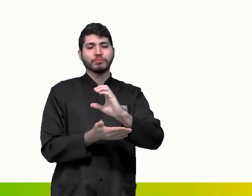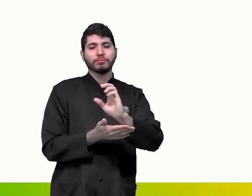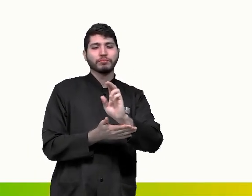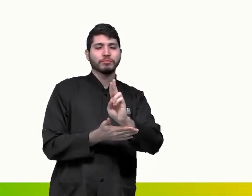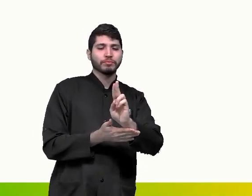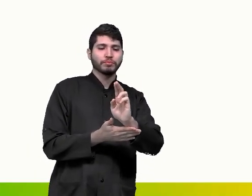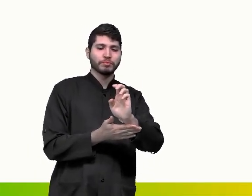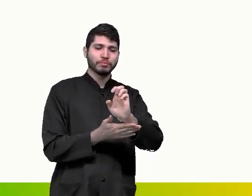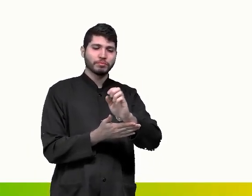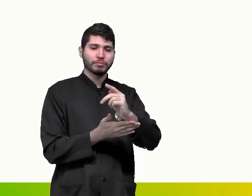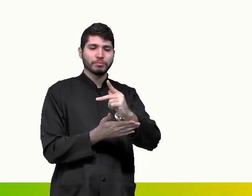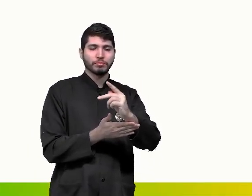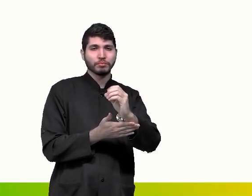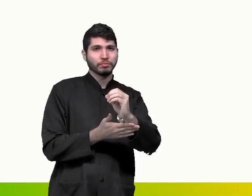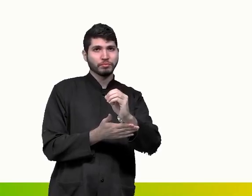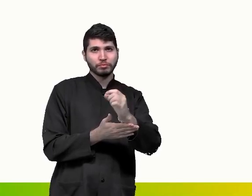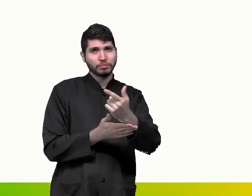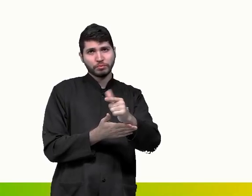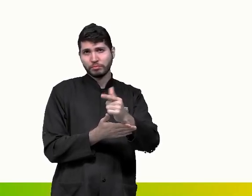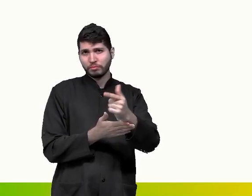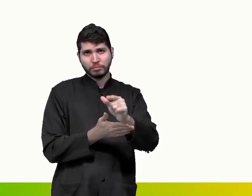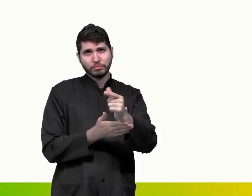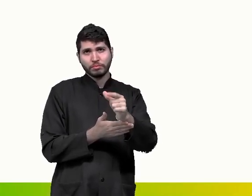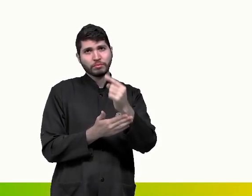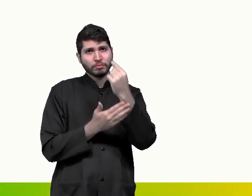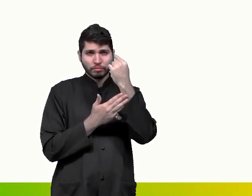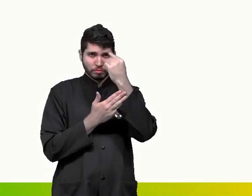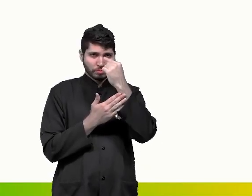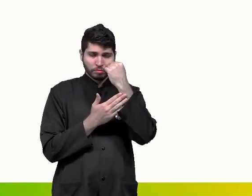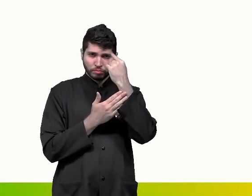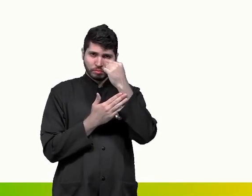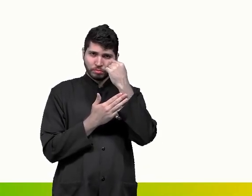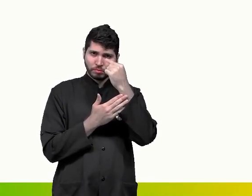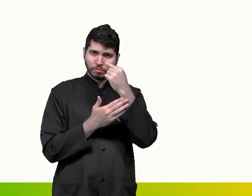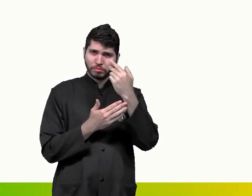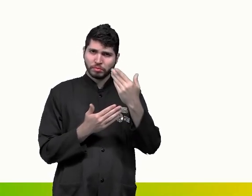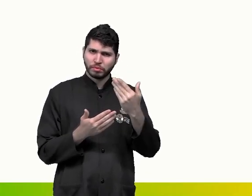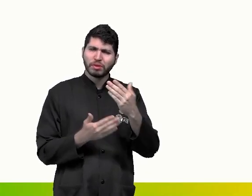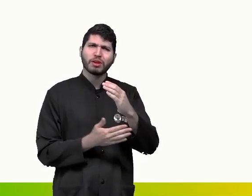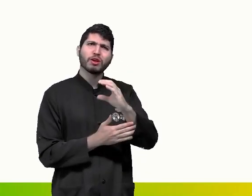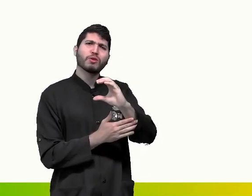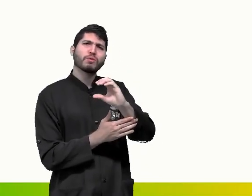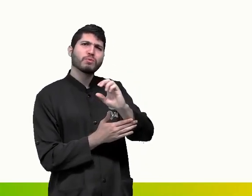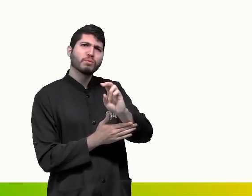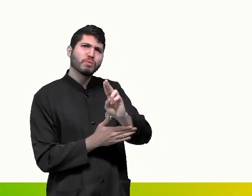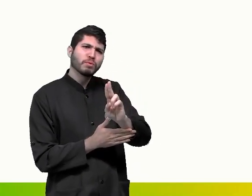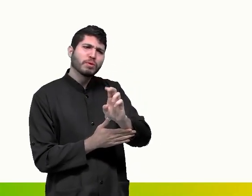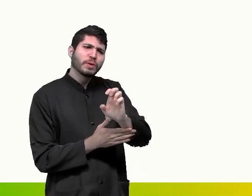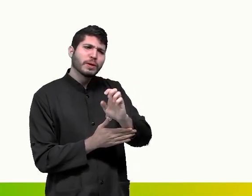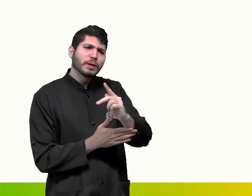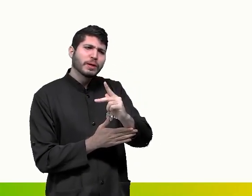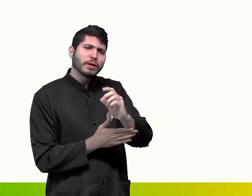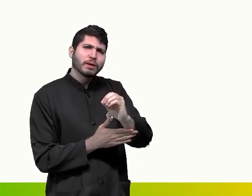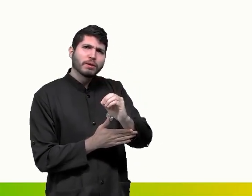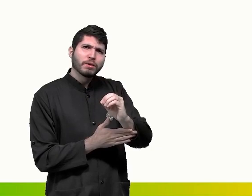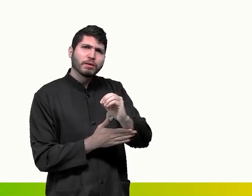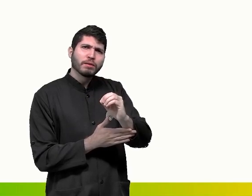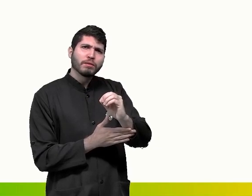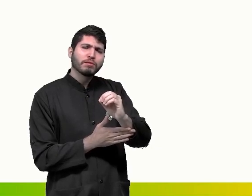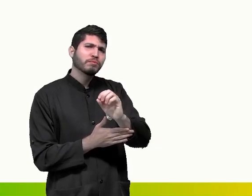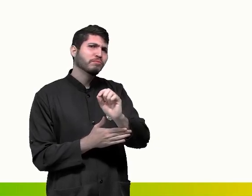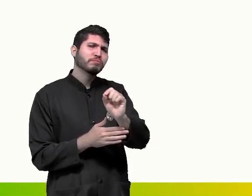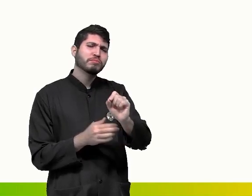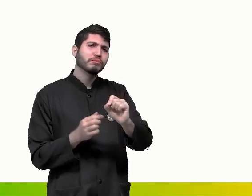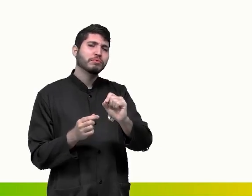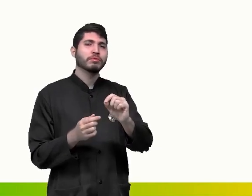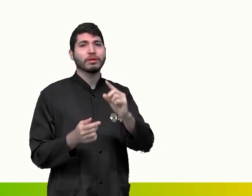não existe na língua espanhola. Aí ele fala, cuerpo? Porque a palavra cuerpo em espanhol é vaso, e vaso para nós já é